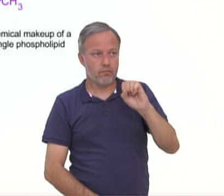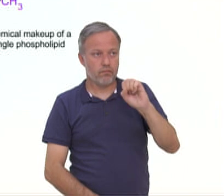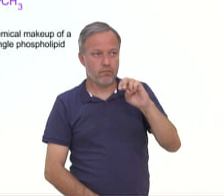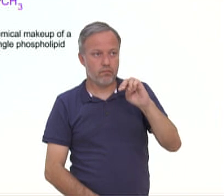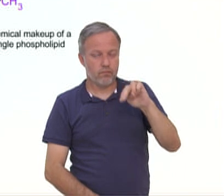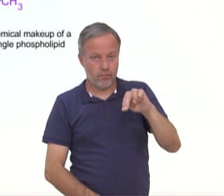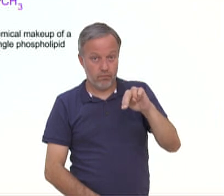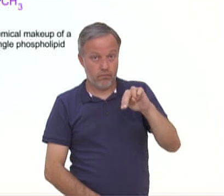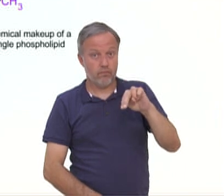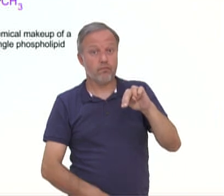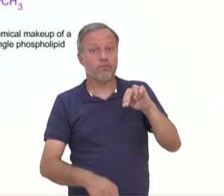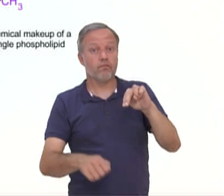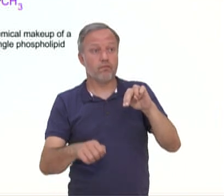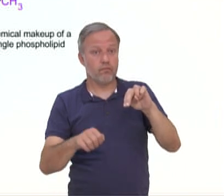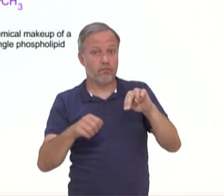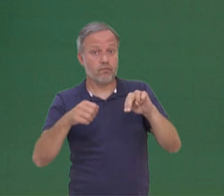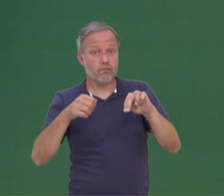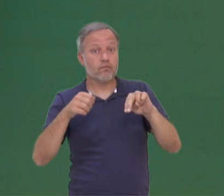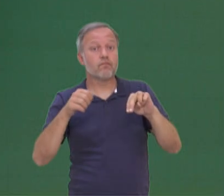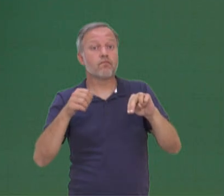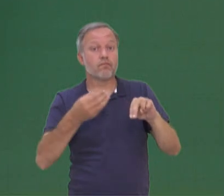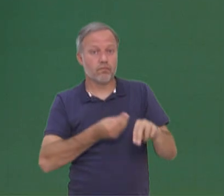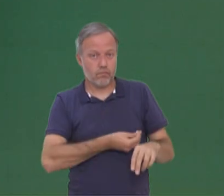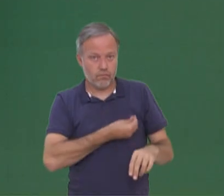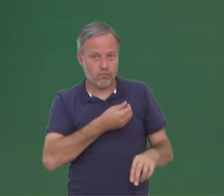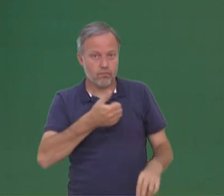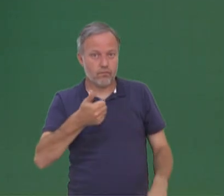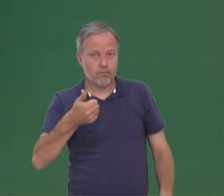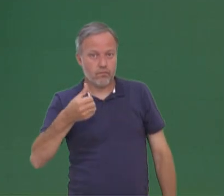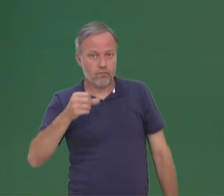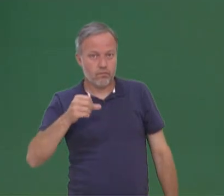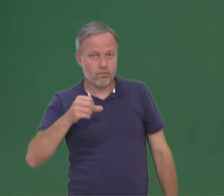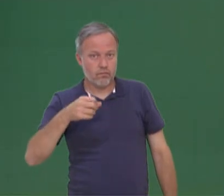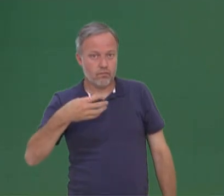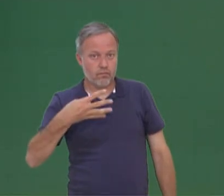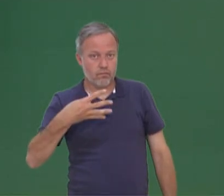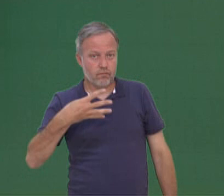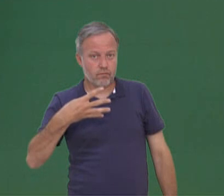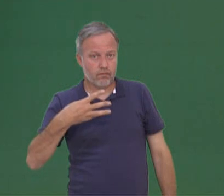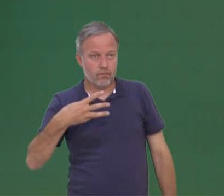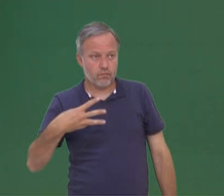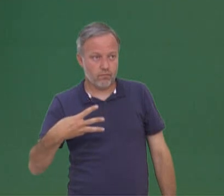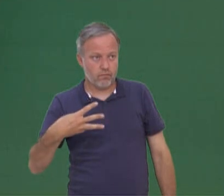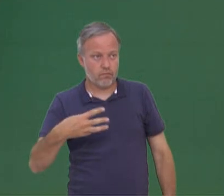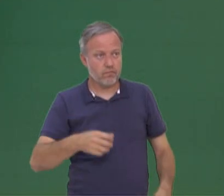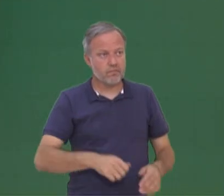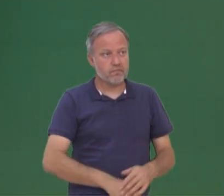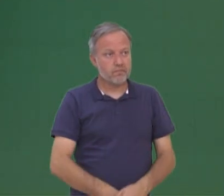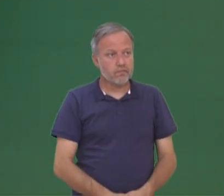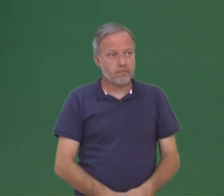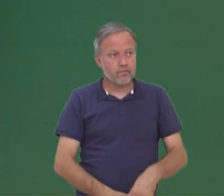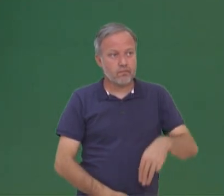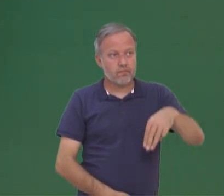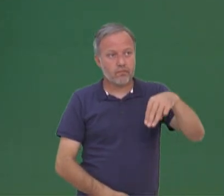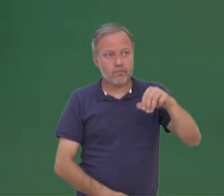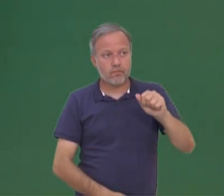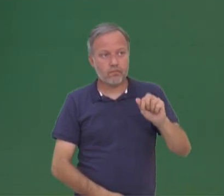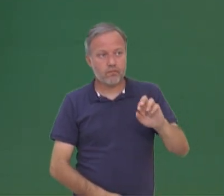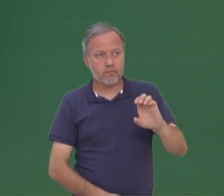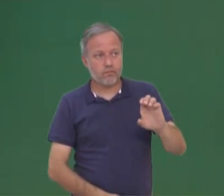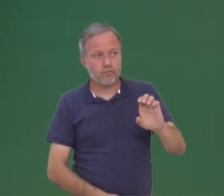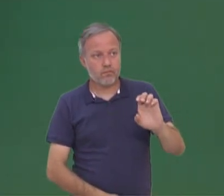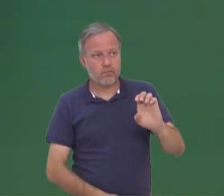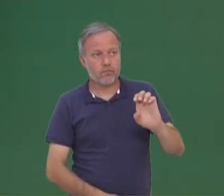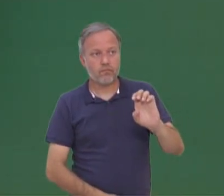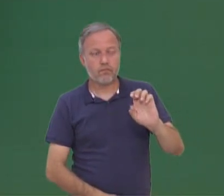que é pouco lembrado, que também é vivo ainda. O Marquesi tem 88 anos e o Nicholson 76 ou 77, não lembro se ele já fez aniversário.